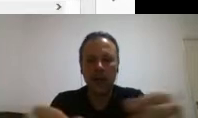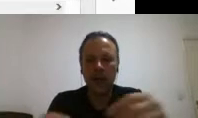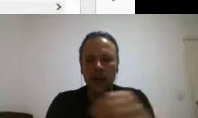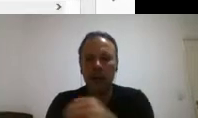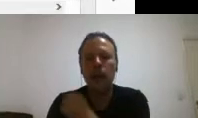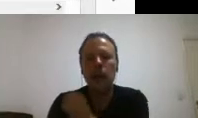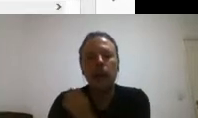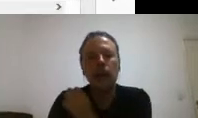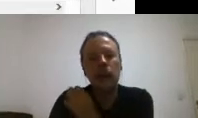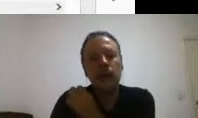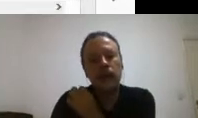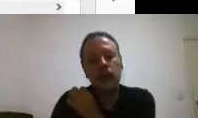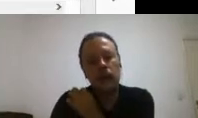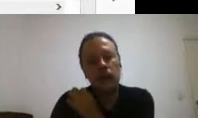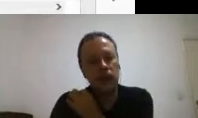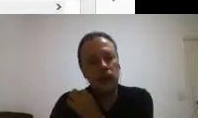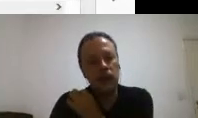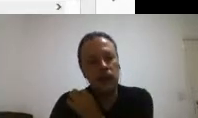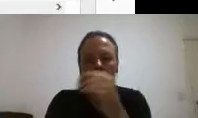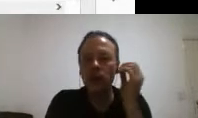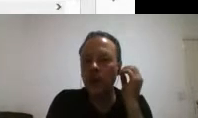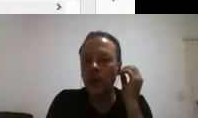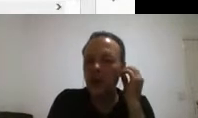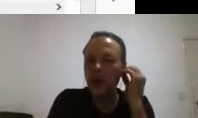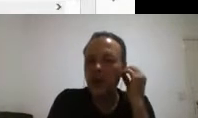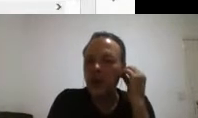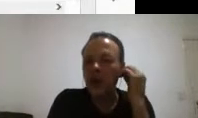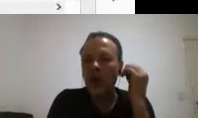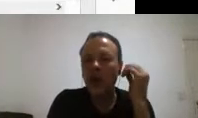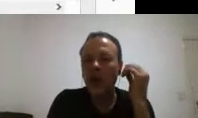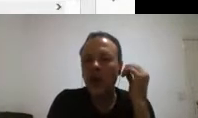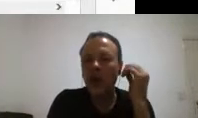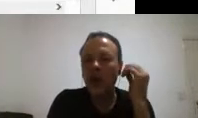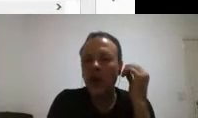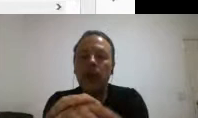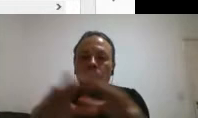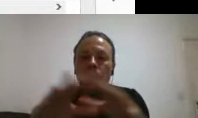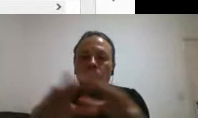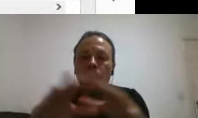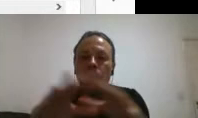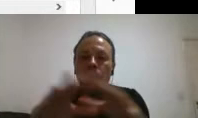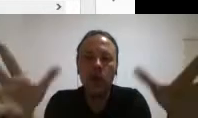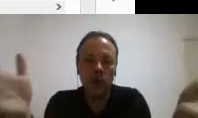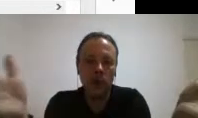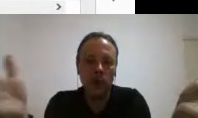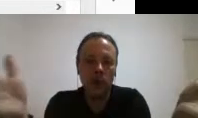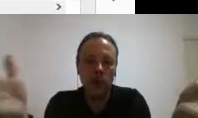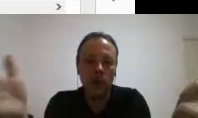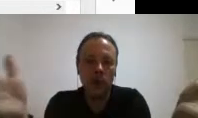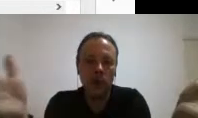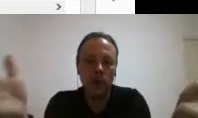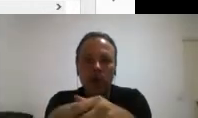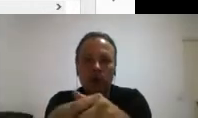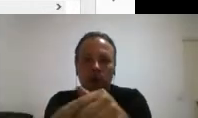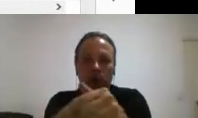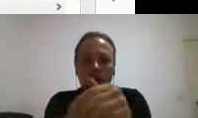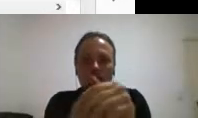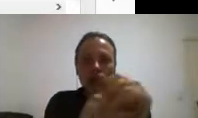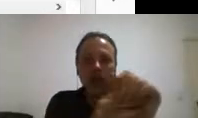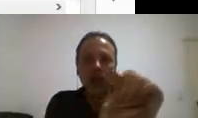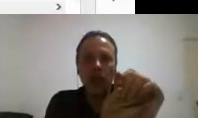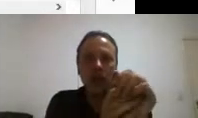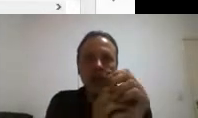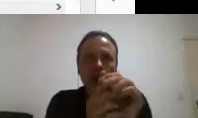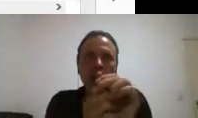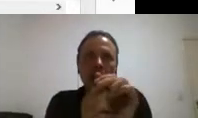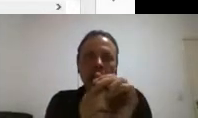controle acaba sendo resumido em campos, né, atributos, né, até